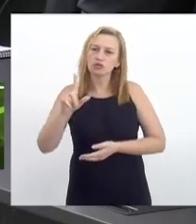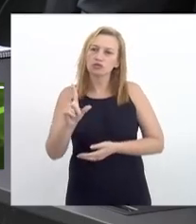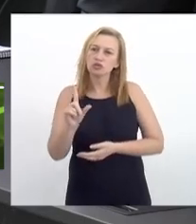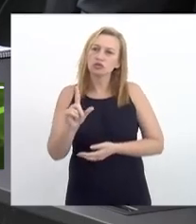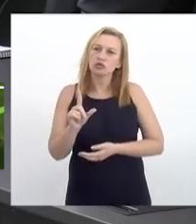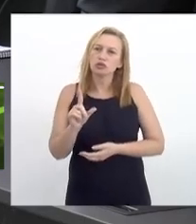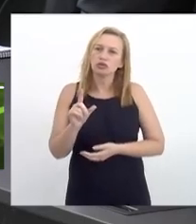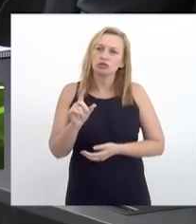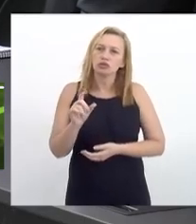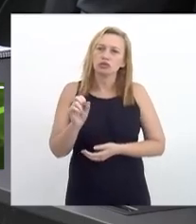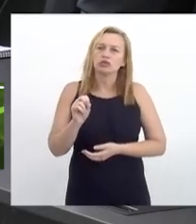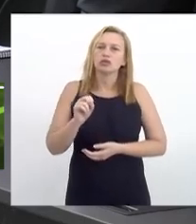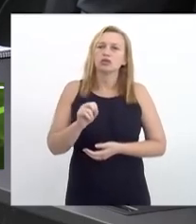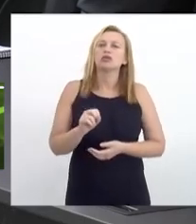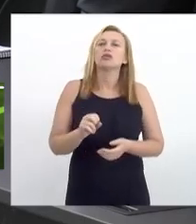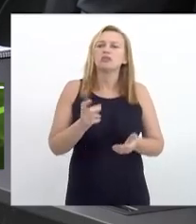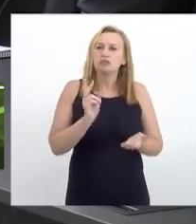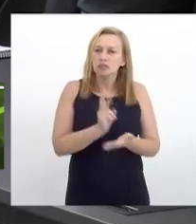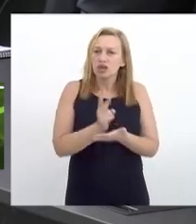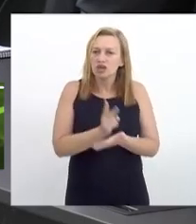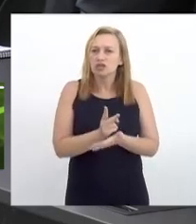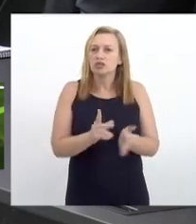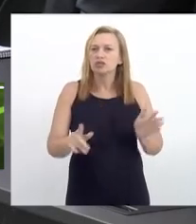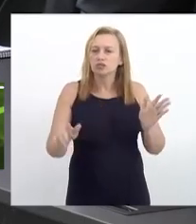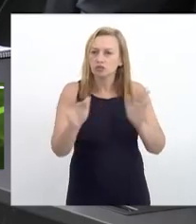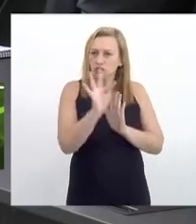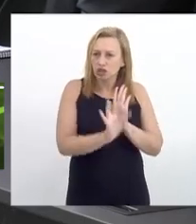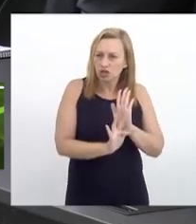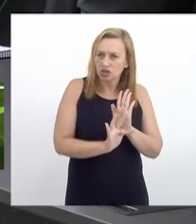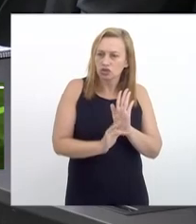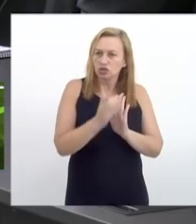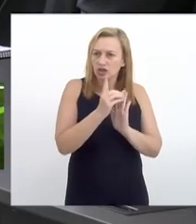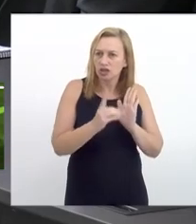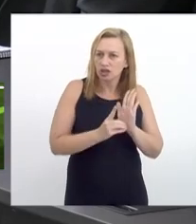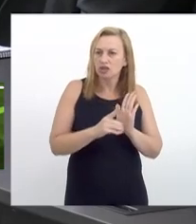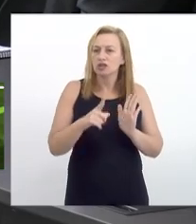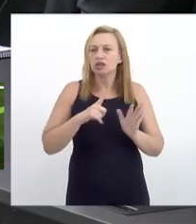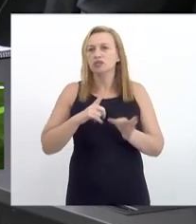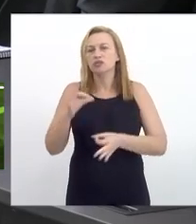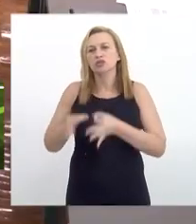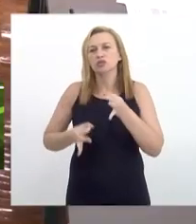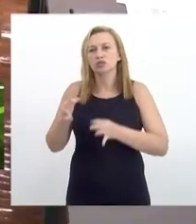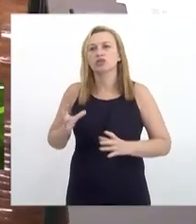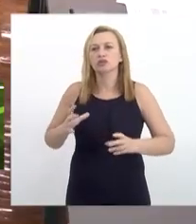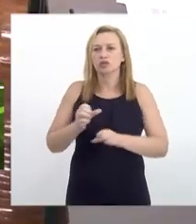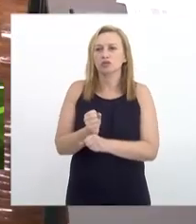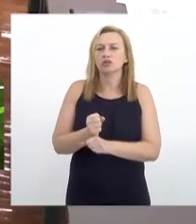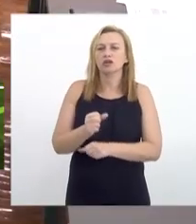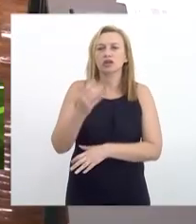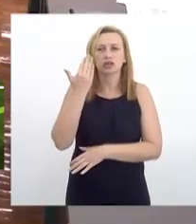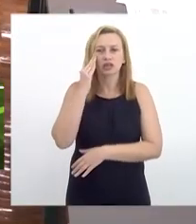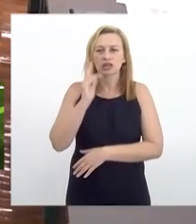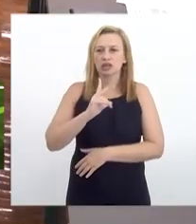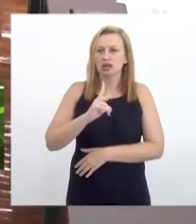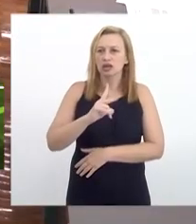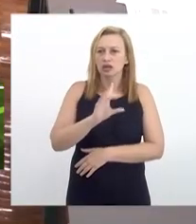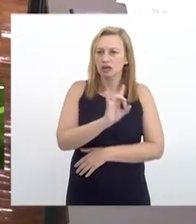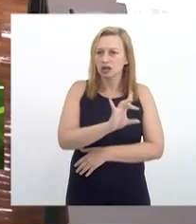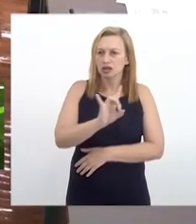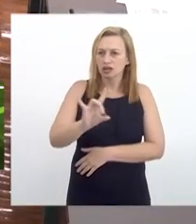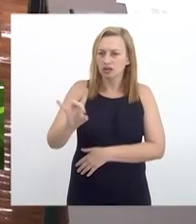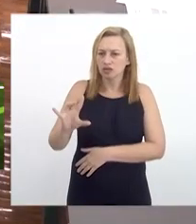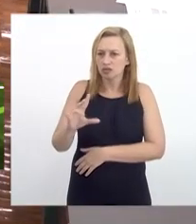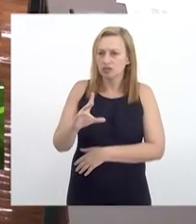mesmo estando no texto do decreto nós temos documento do Tribunal de Contas do Estado que entende que é individualizado o certo.